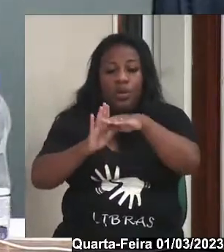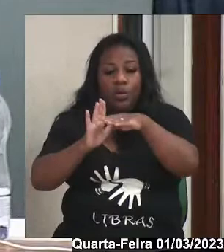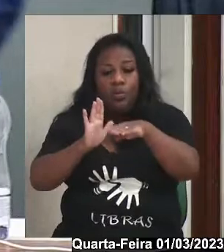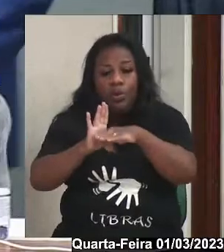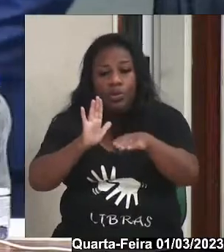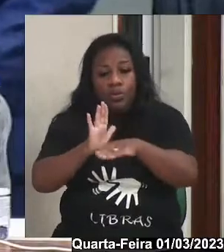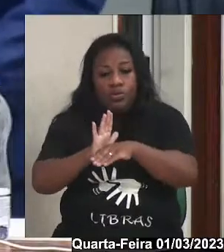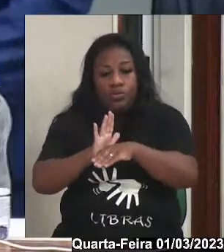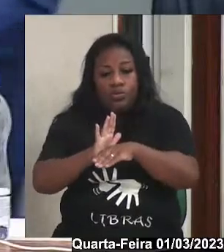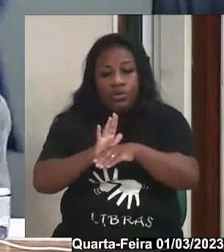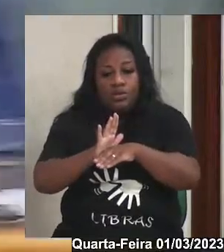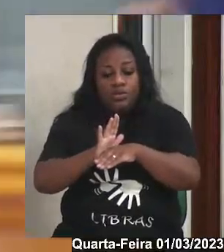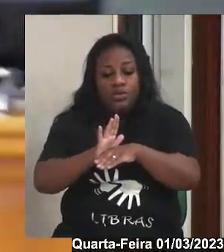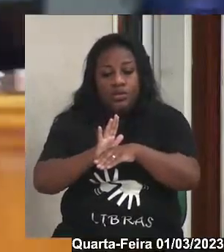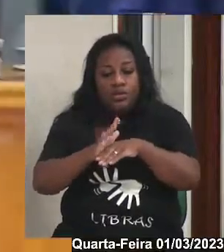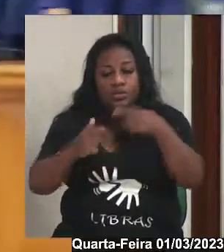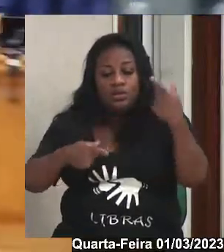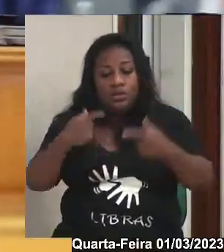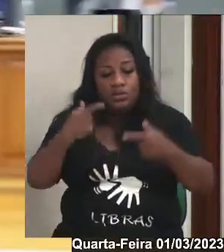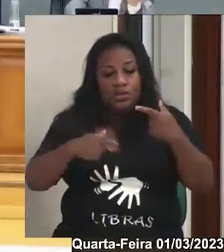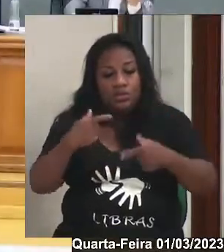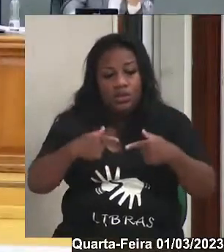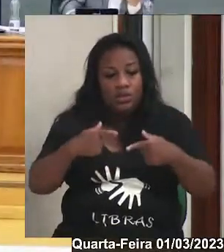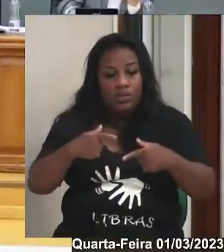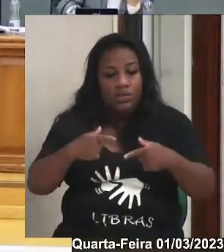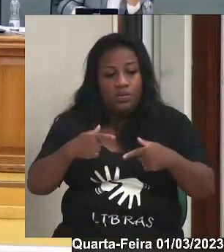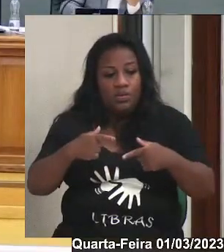O projeto de decreto legislativo está em discussão.